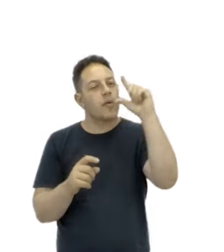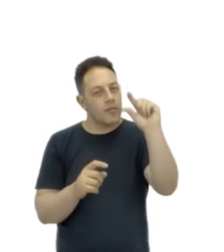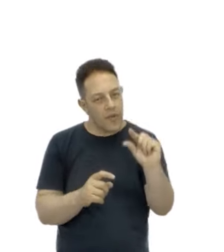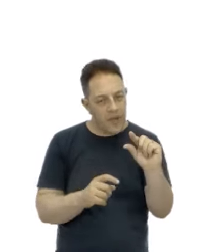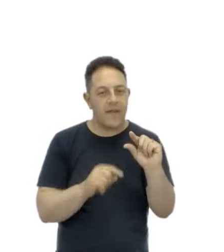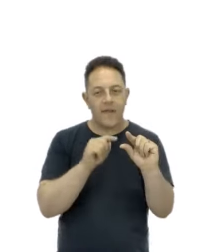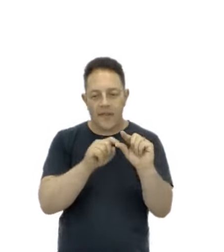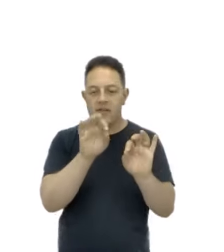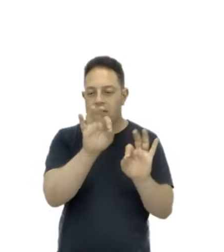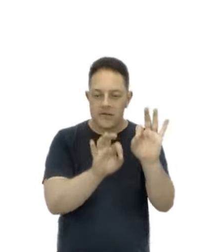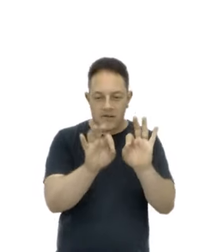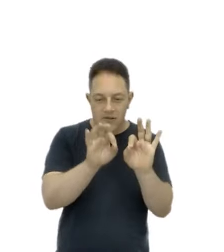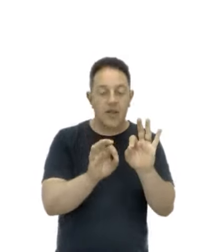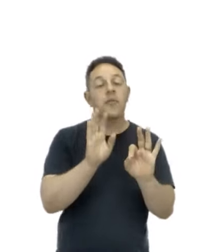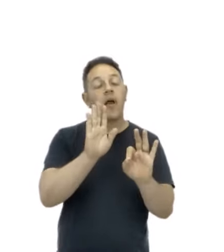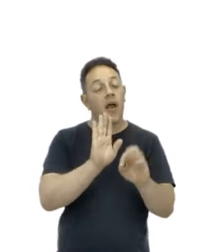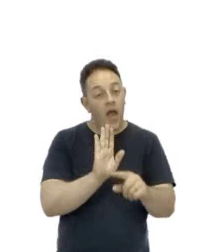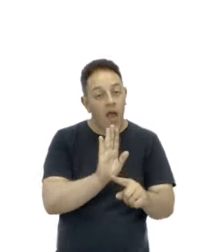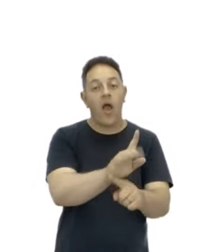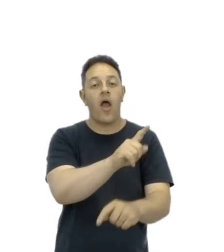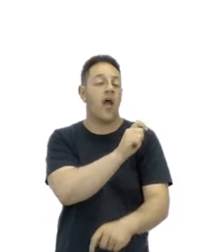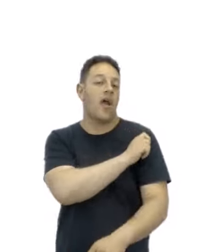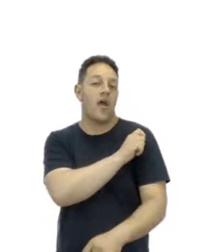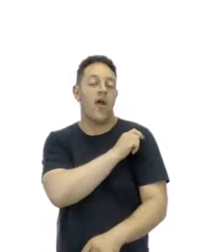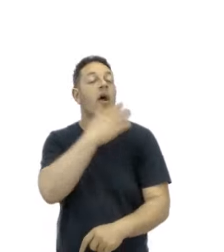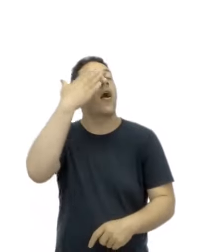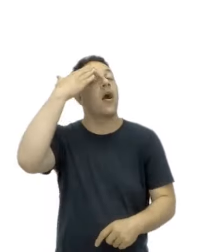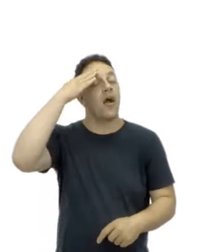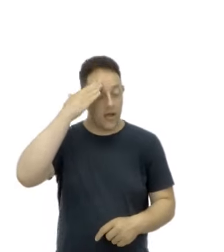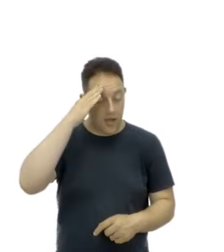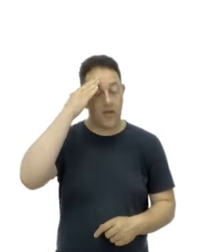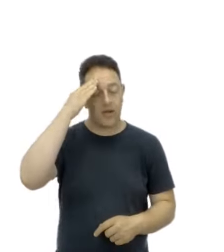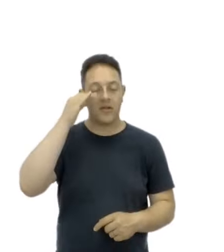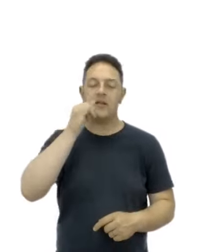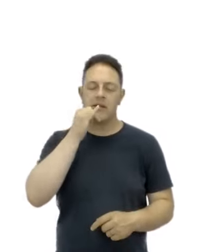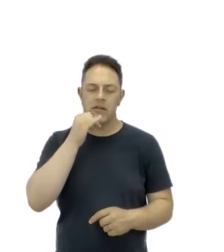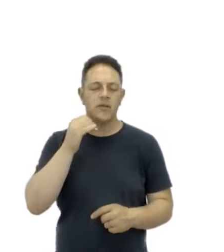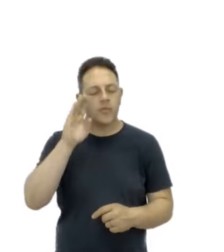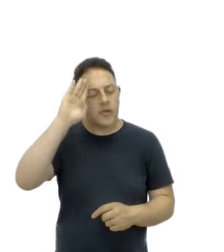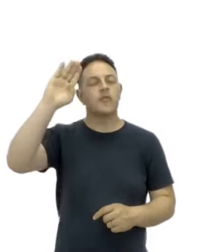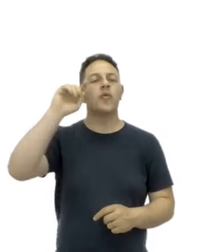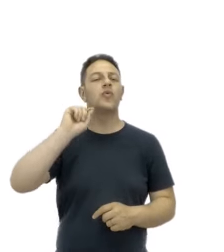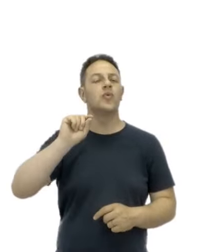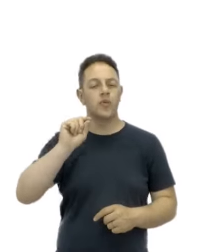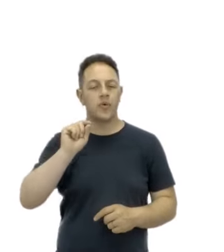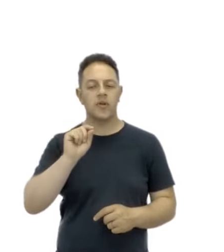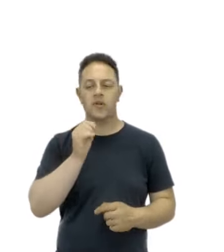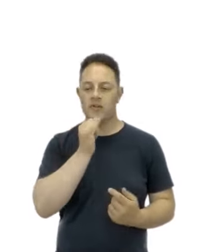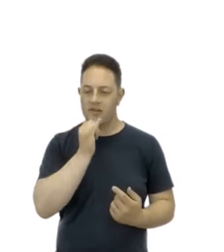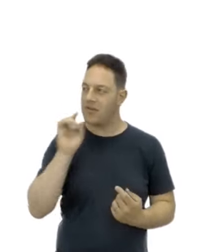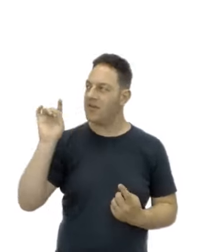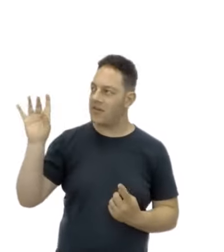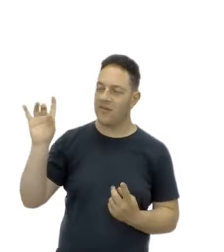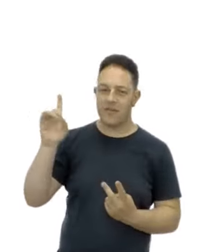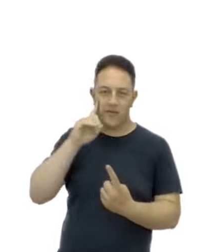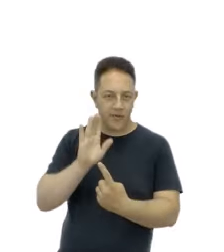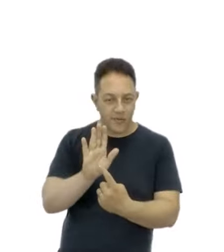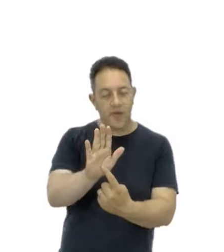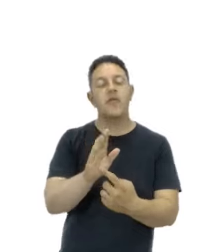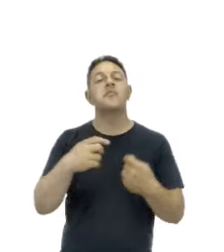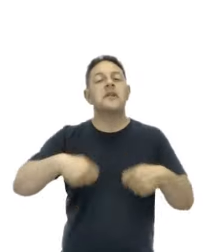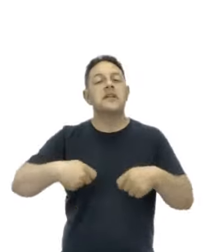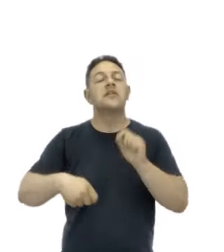do sistema, mas para que os estudantes compreendam o que está em jogo em cada uma das situações